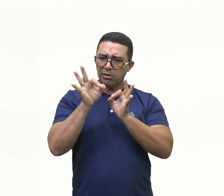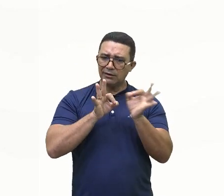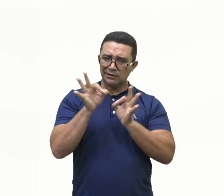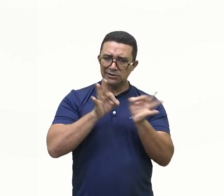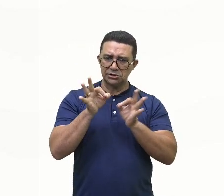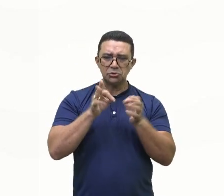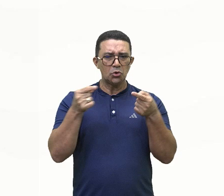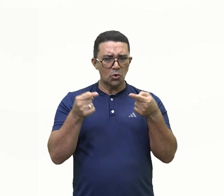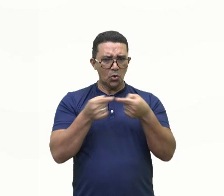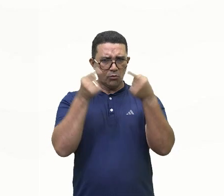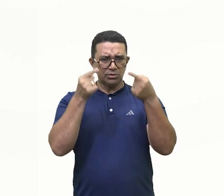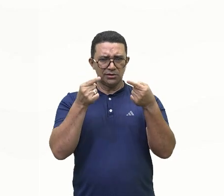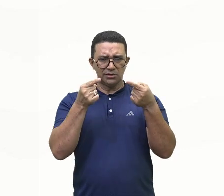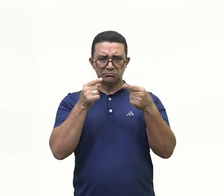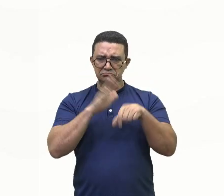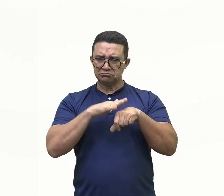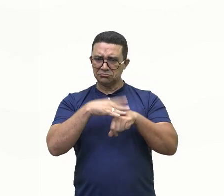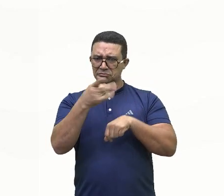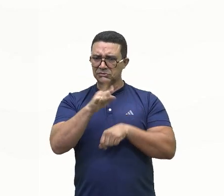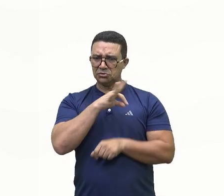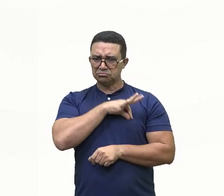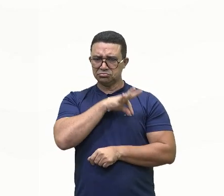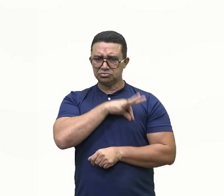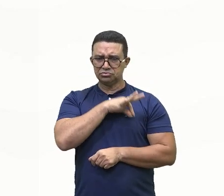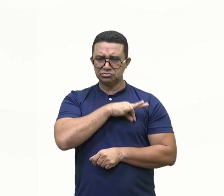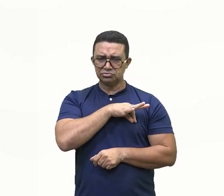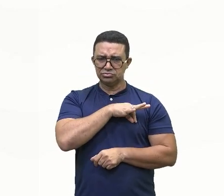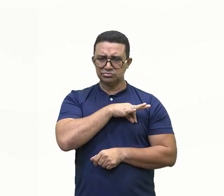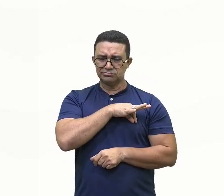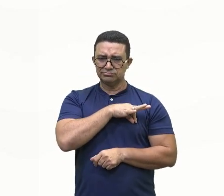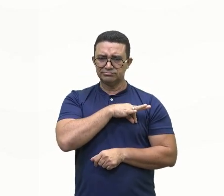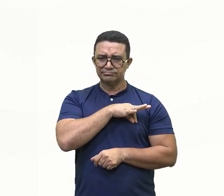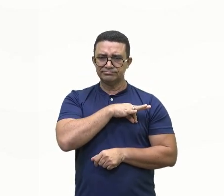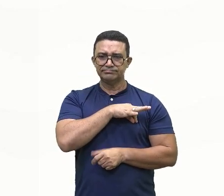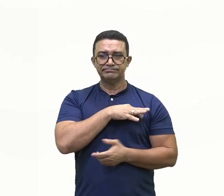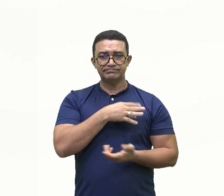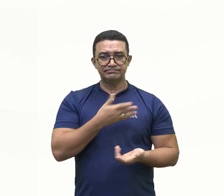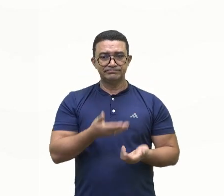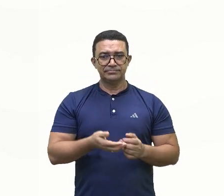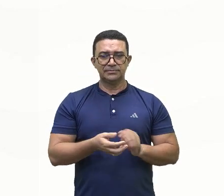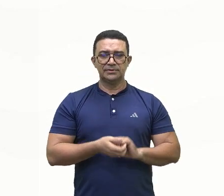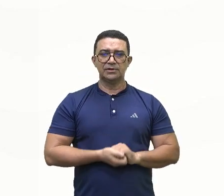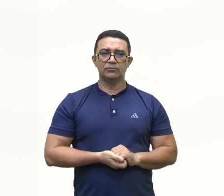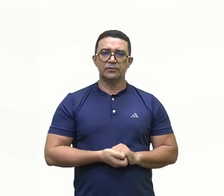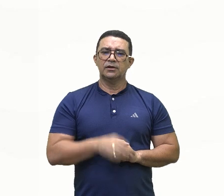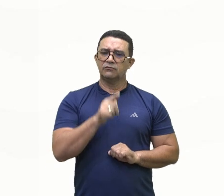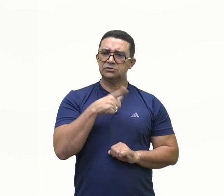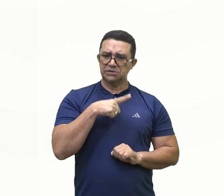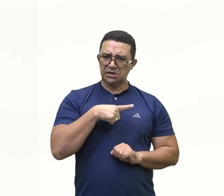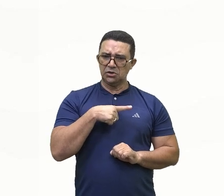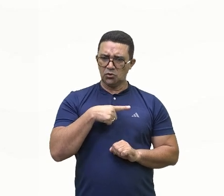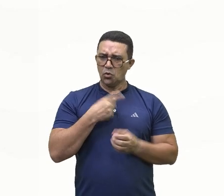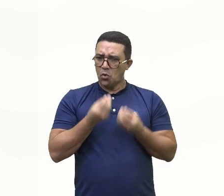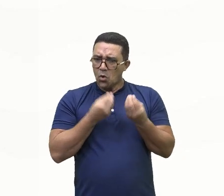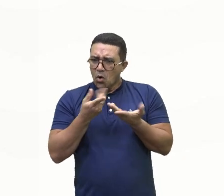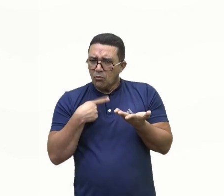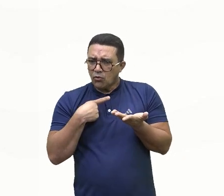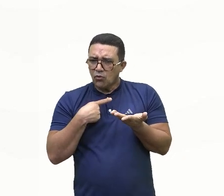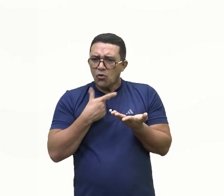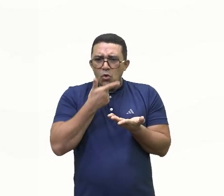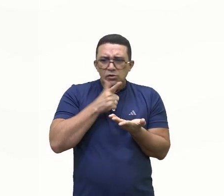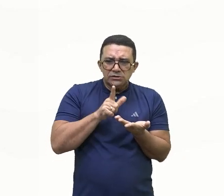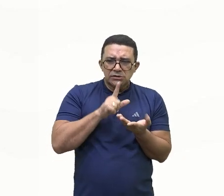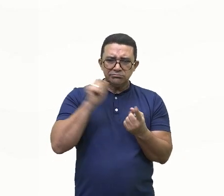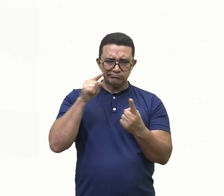faz sentido com a relação entre as suas receitas e despesas? Você vai ter como realizar essas